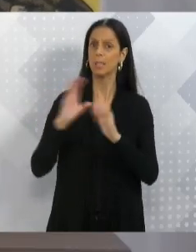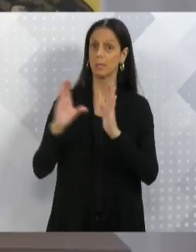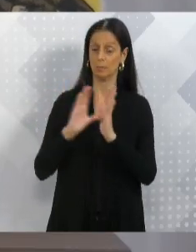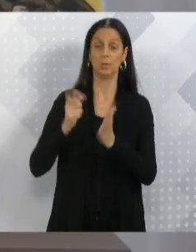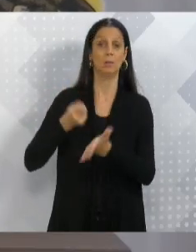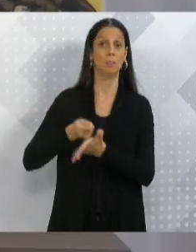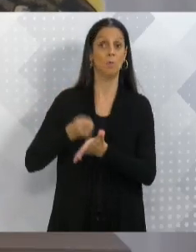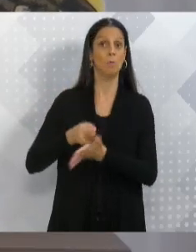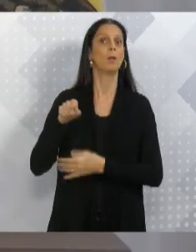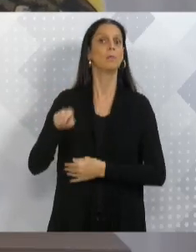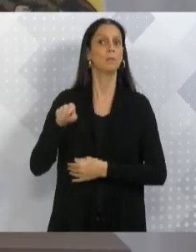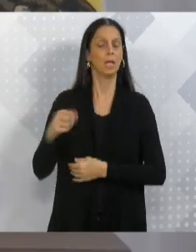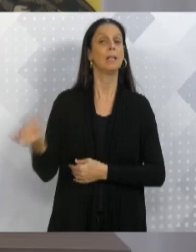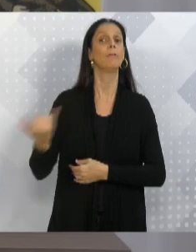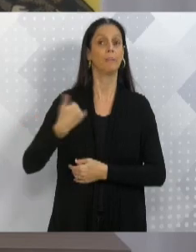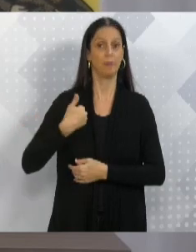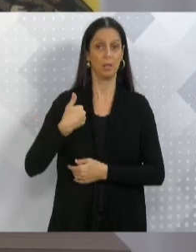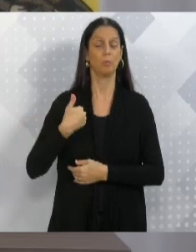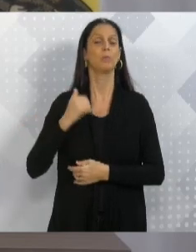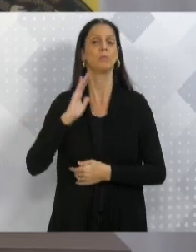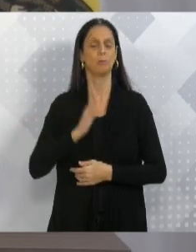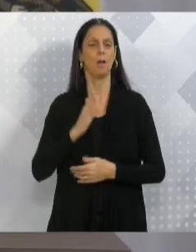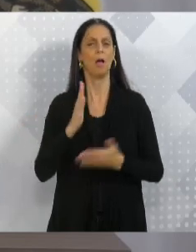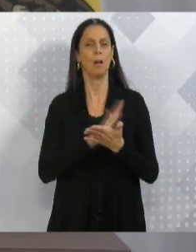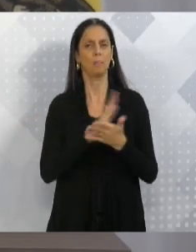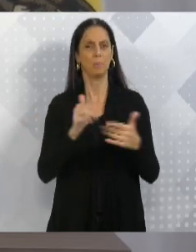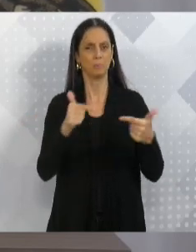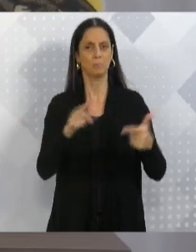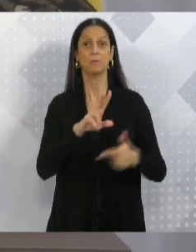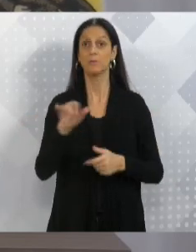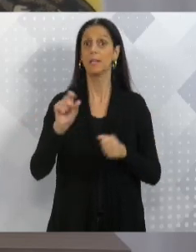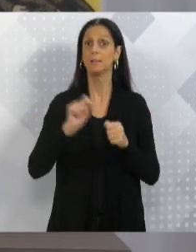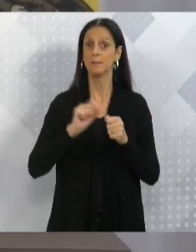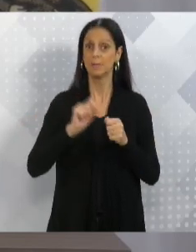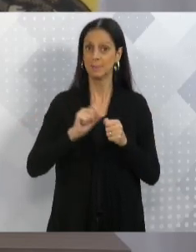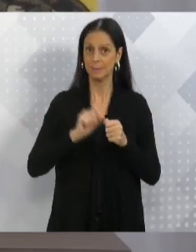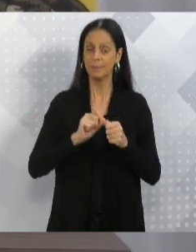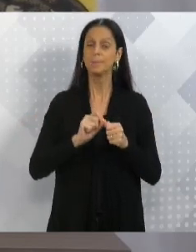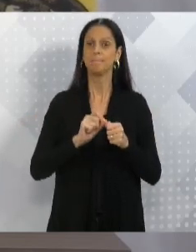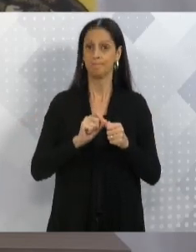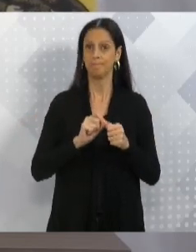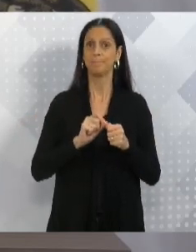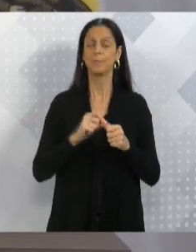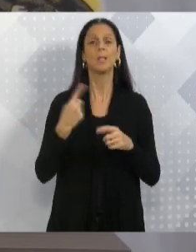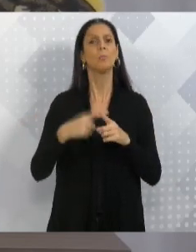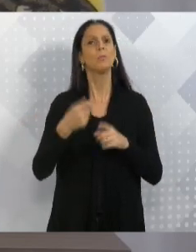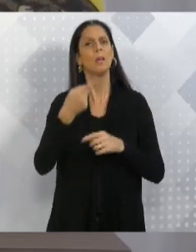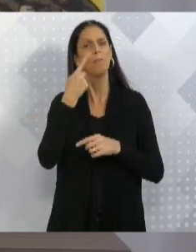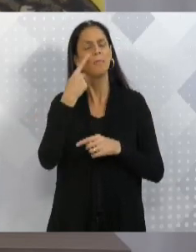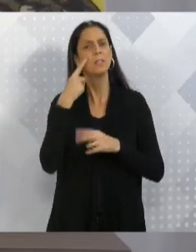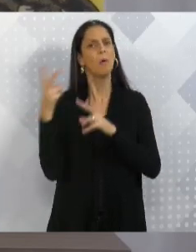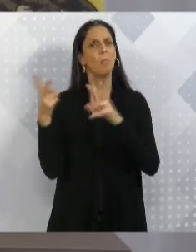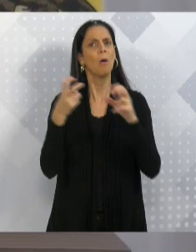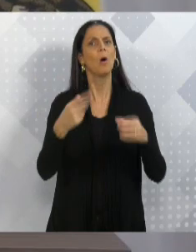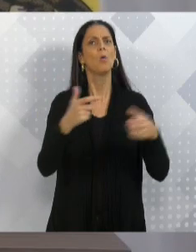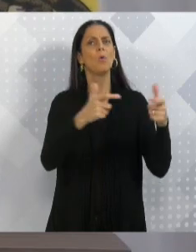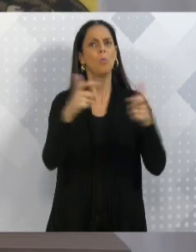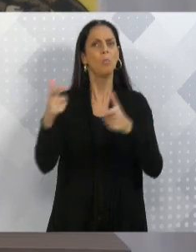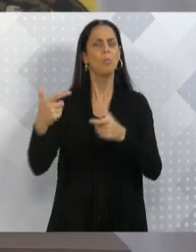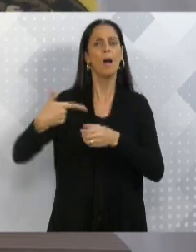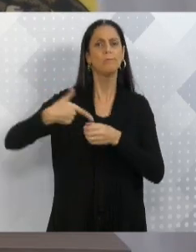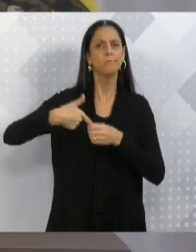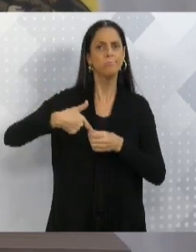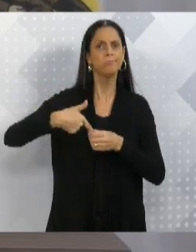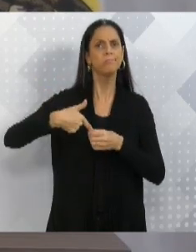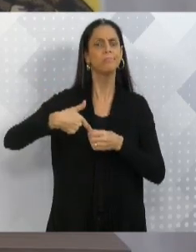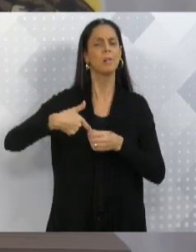cobrado, falou que hoje, inclusive, mais algumas ações devem ser feitas, né? Nesse sentido, onde temos visto alguns postos, né, alguns postos